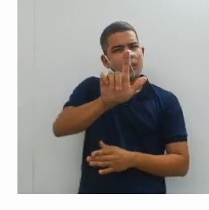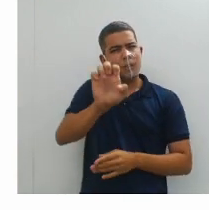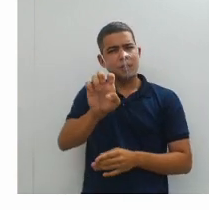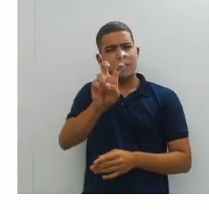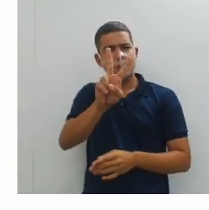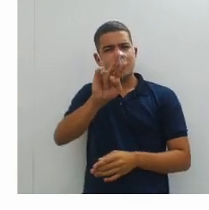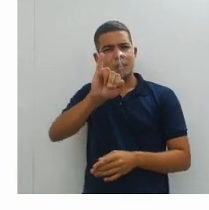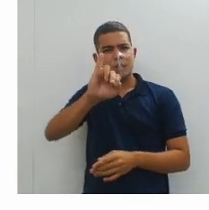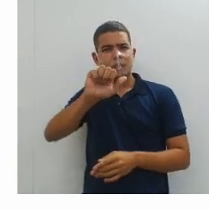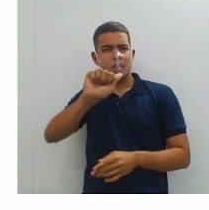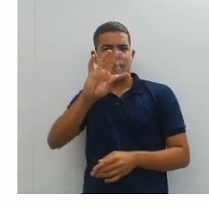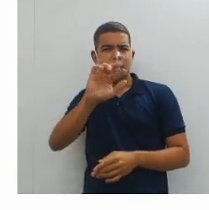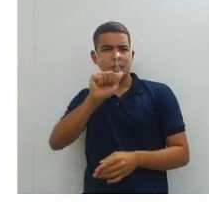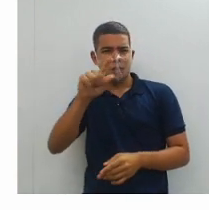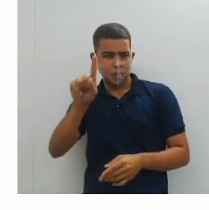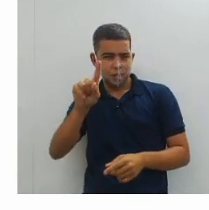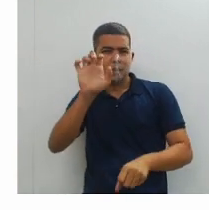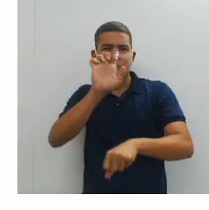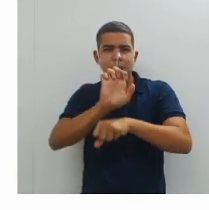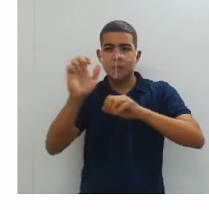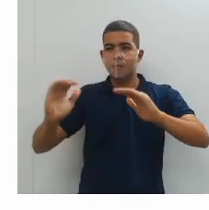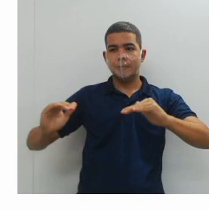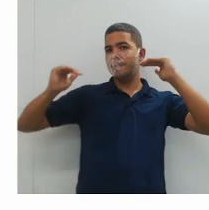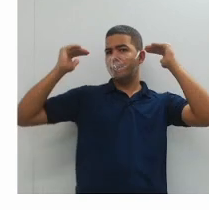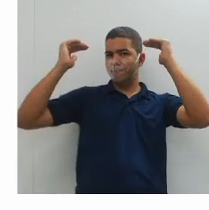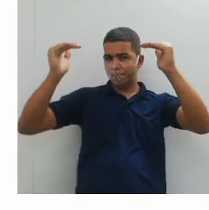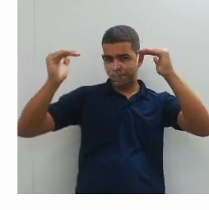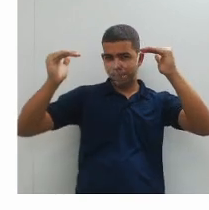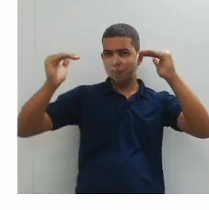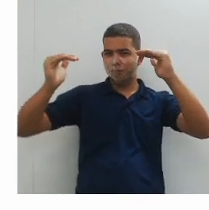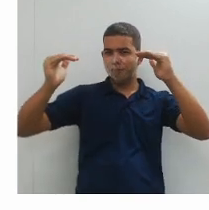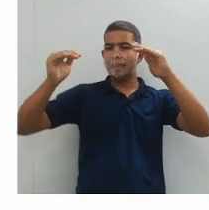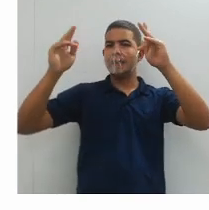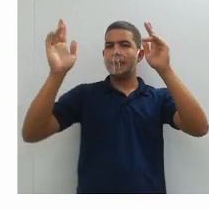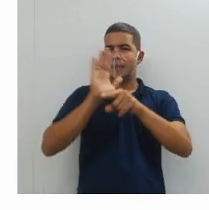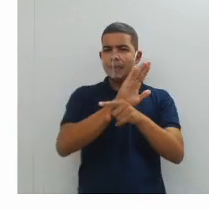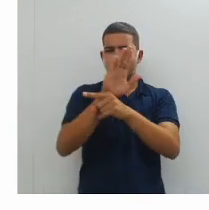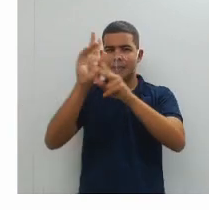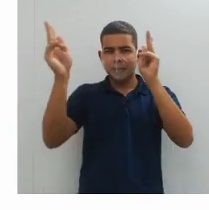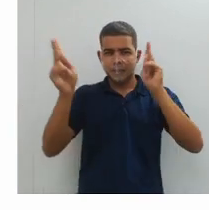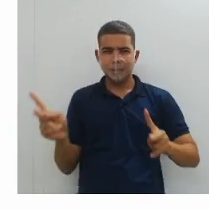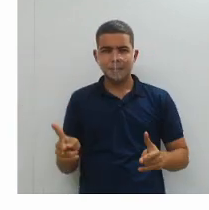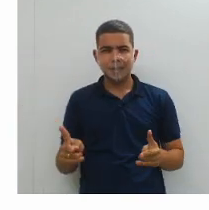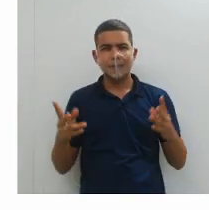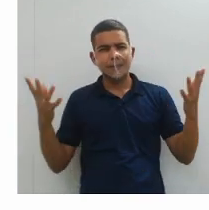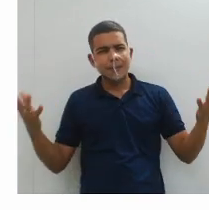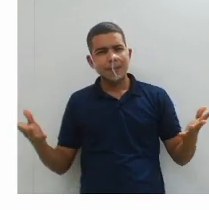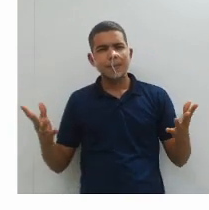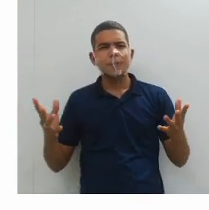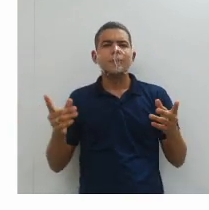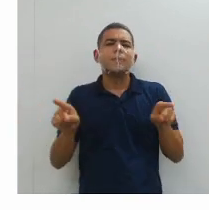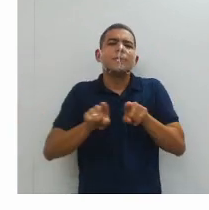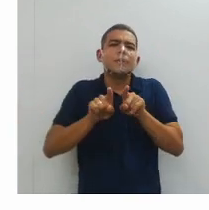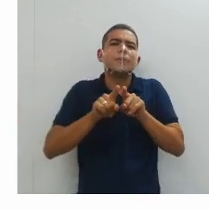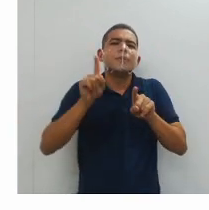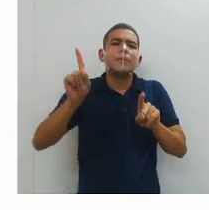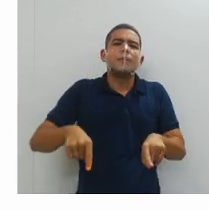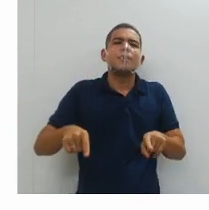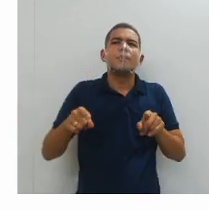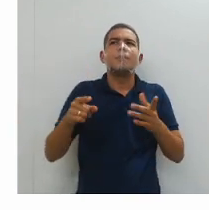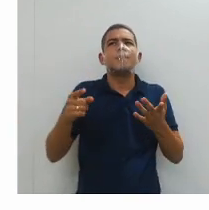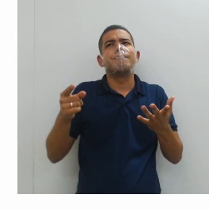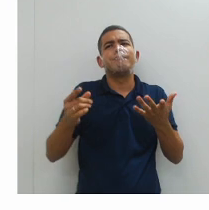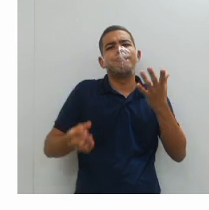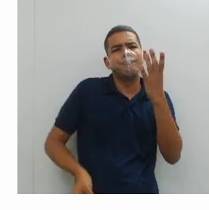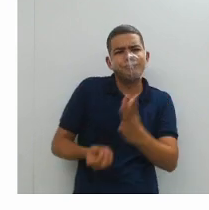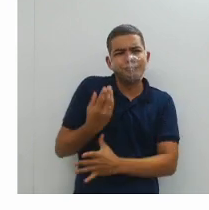o Estado, o soberano, para preservar a paz. Assim, como o Estado